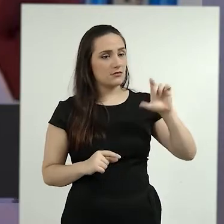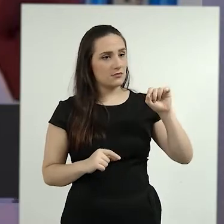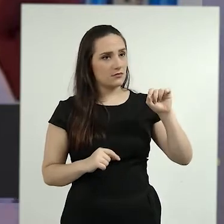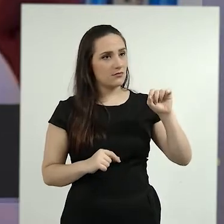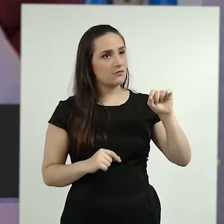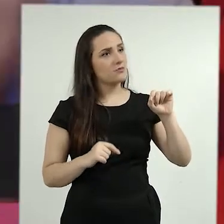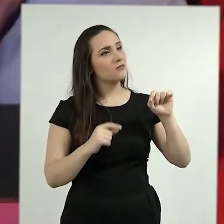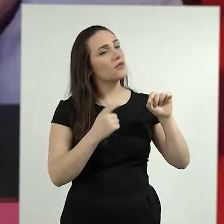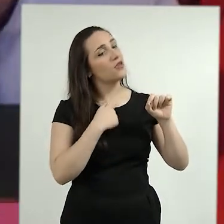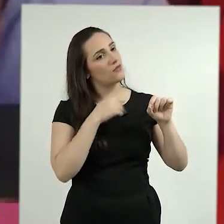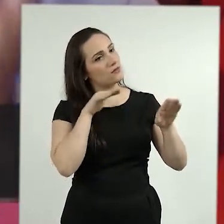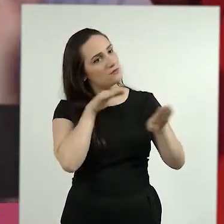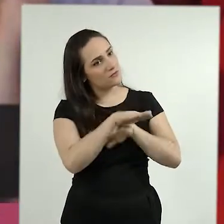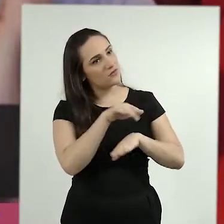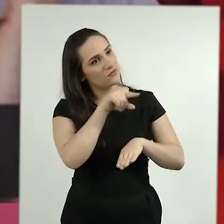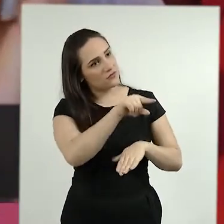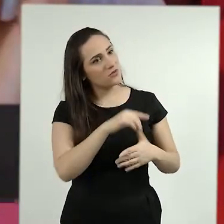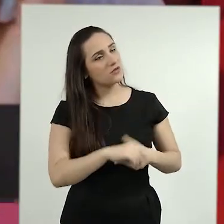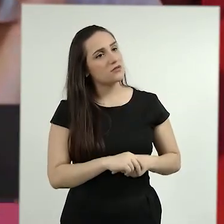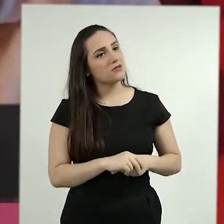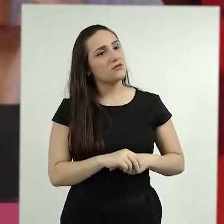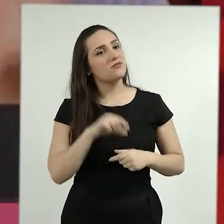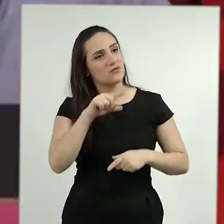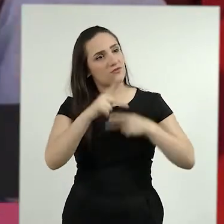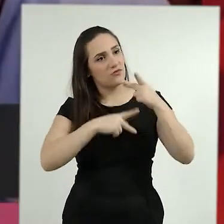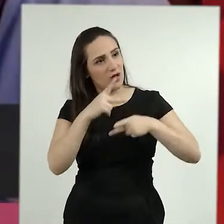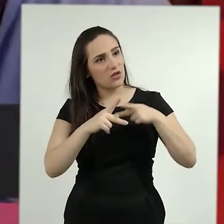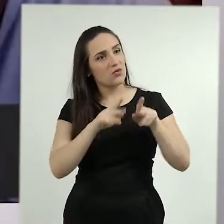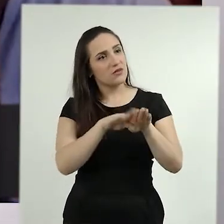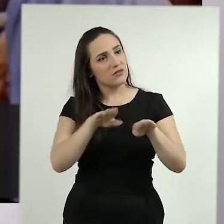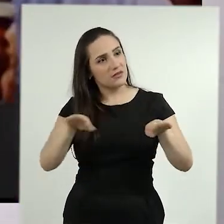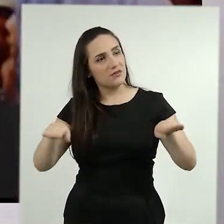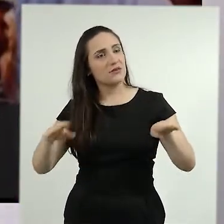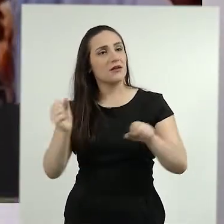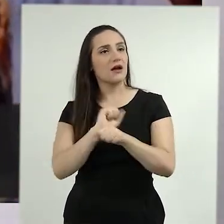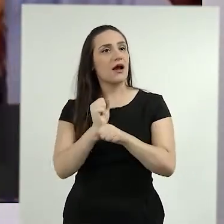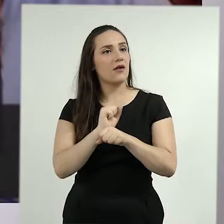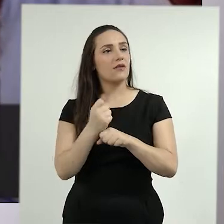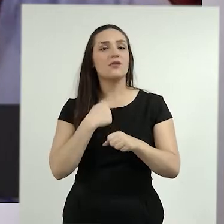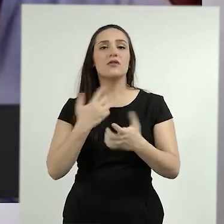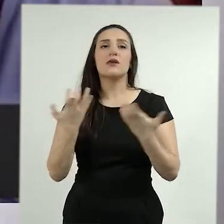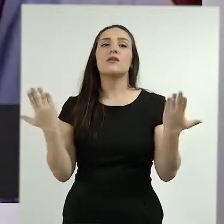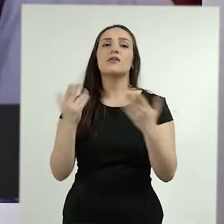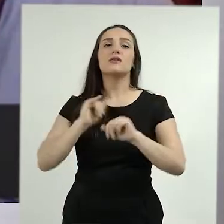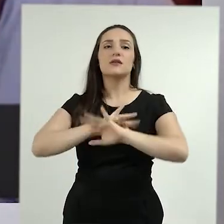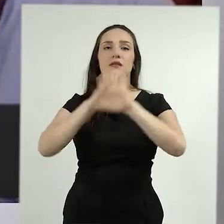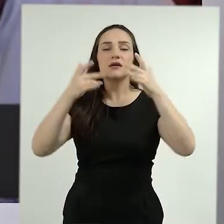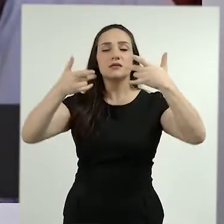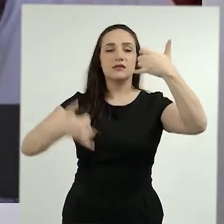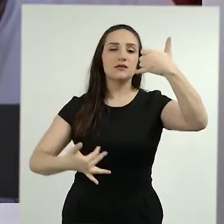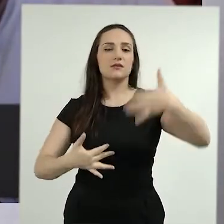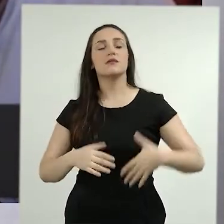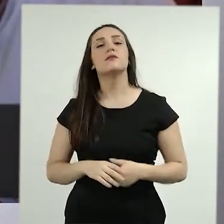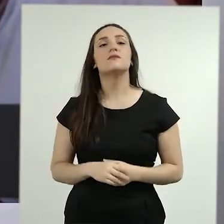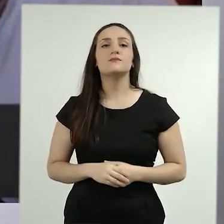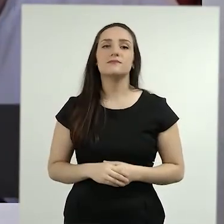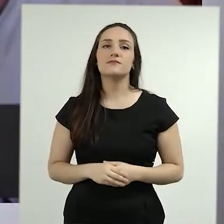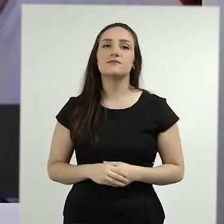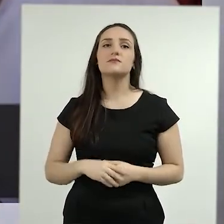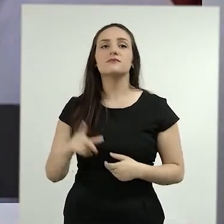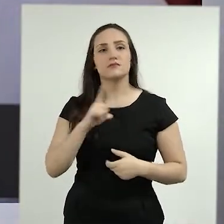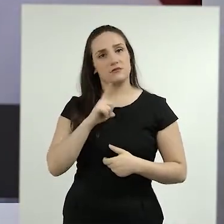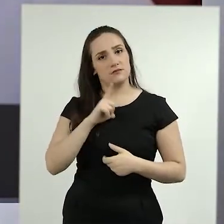interromper rapidinho, porque você estava falando sobre a situação do estacionamento, e eu vou aqui esclarecer para o pessoal que está nos